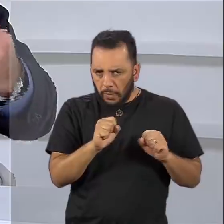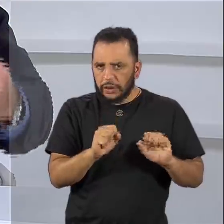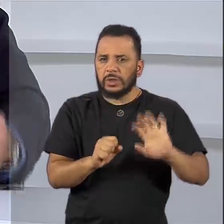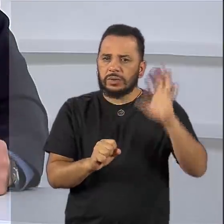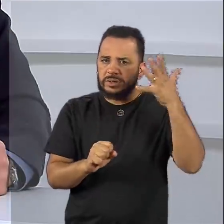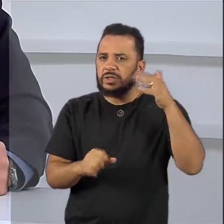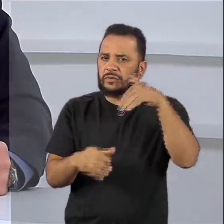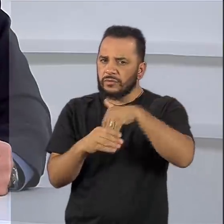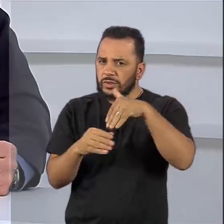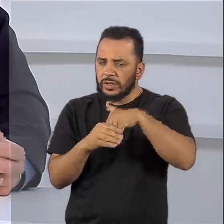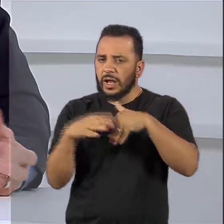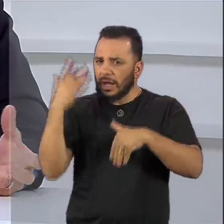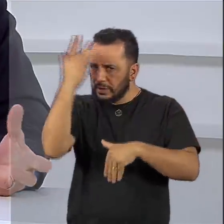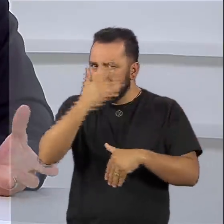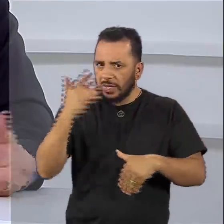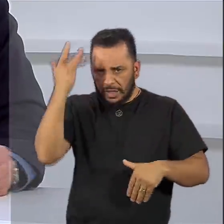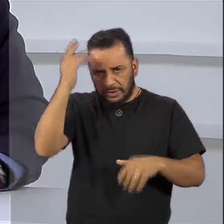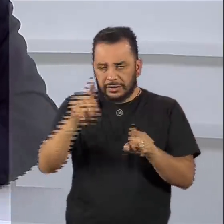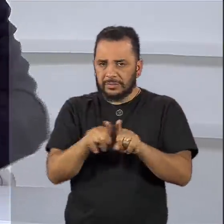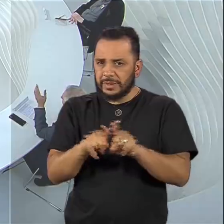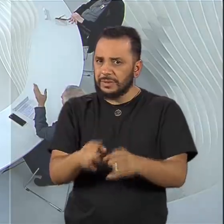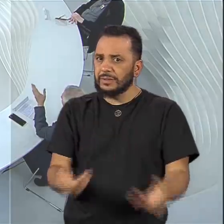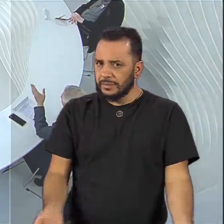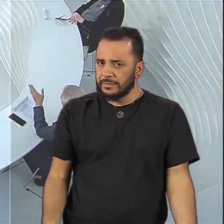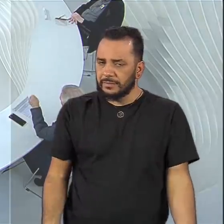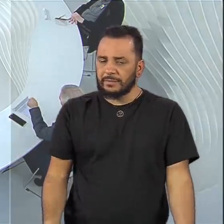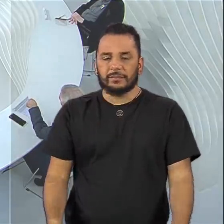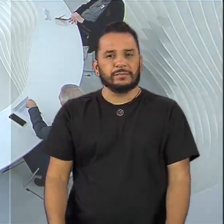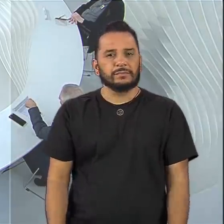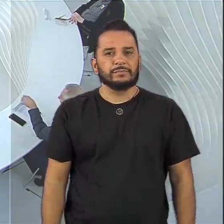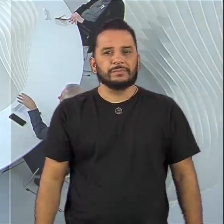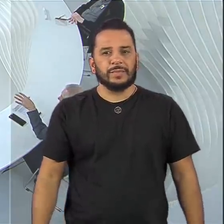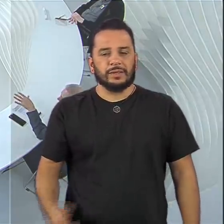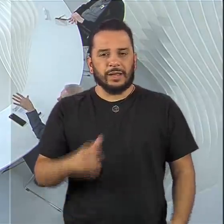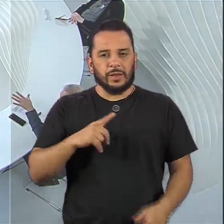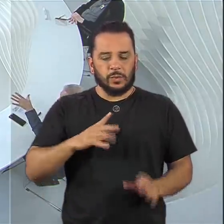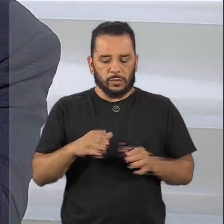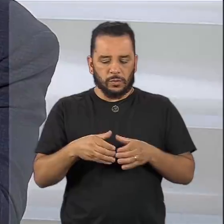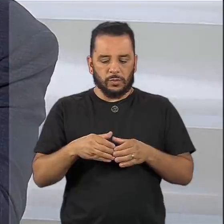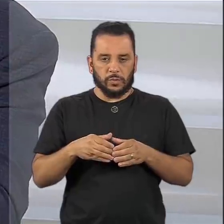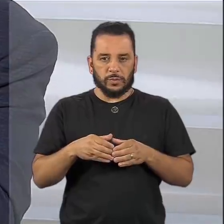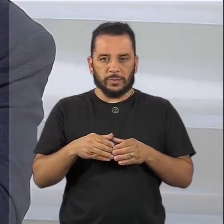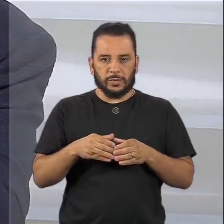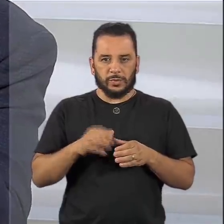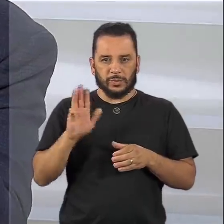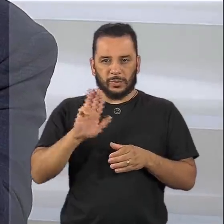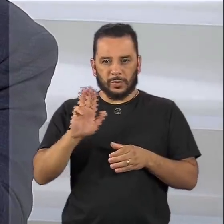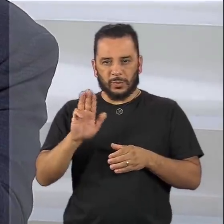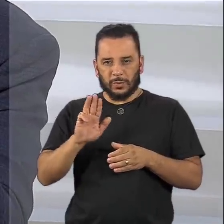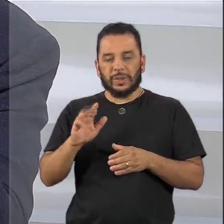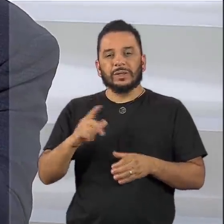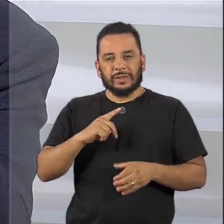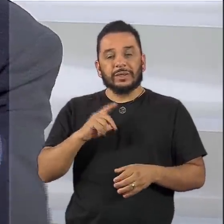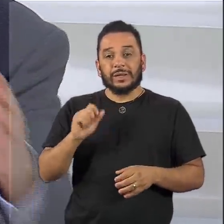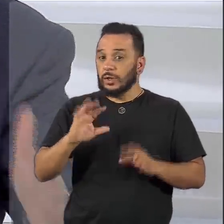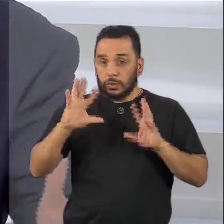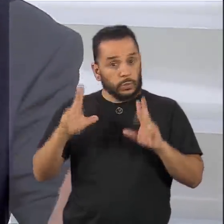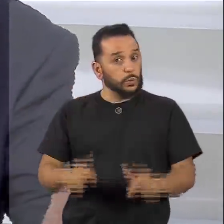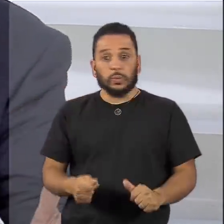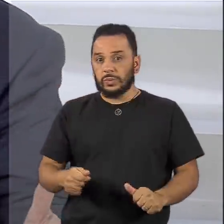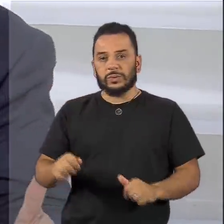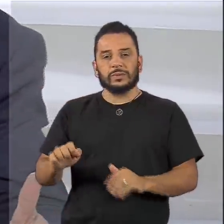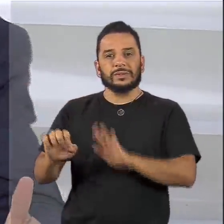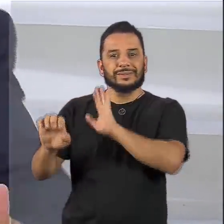sentido próprio da palavra, né? Tem uma novidade nessa chapa do Lula, que é uma chapa totalmente esquerda, né? É a primeira vez